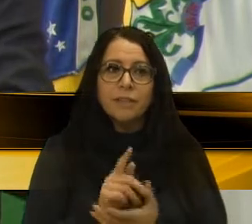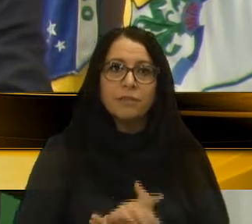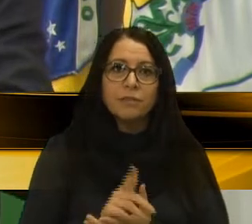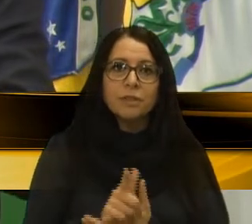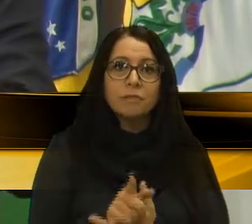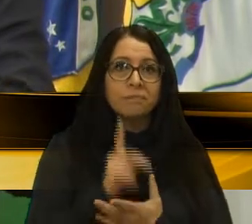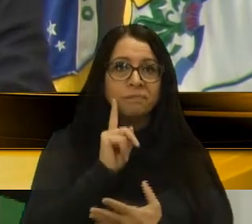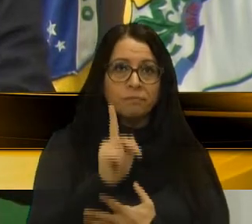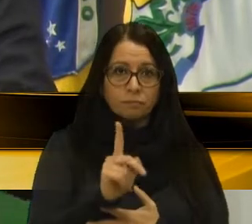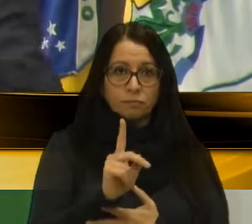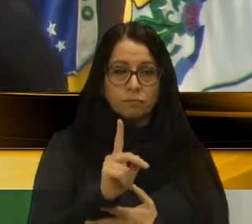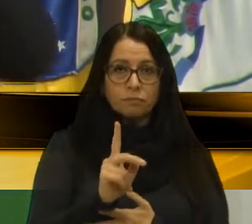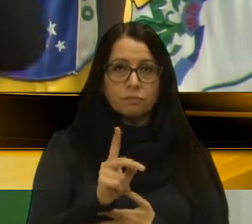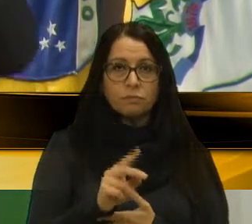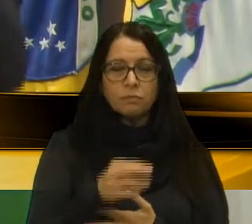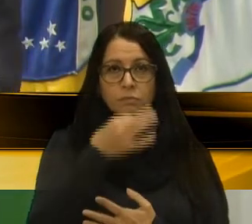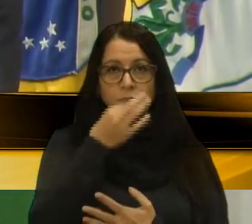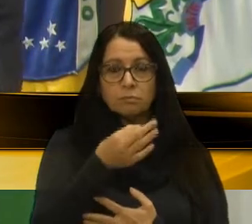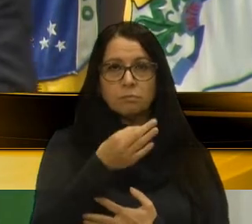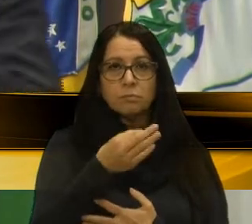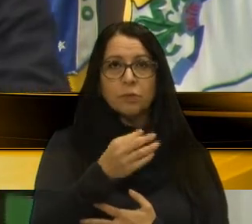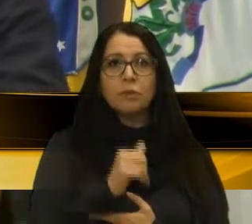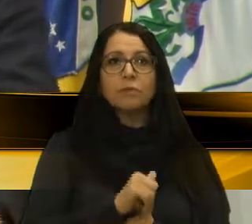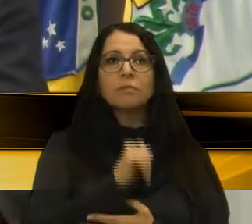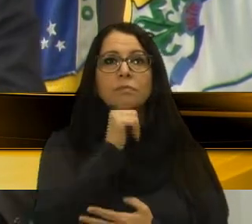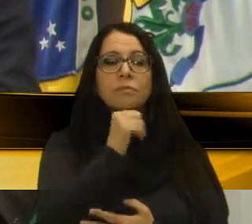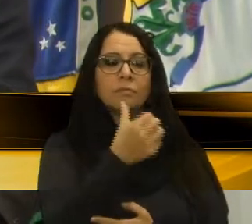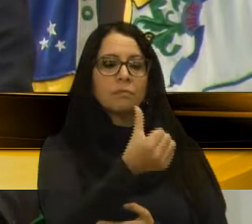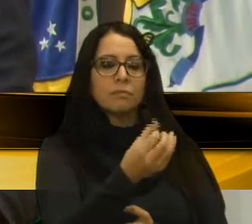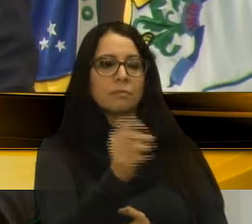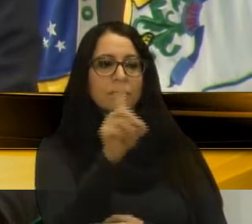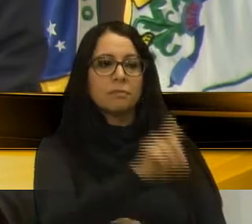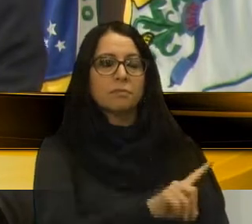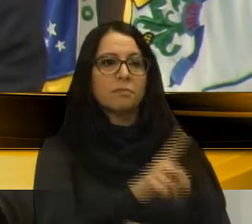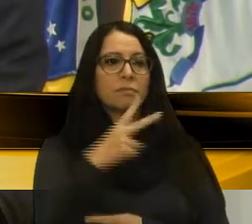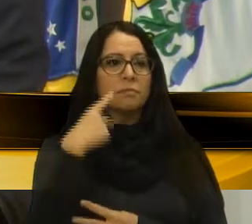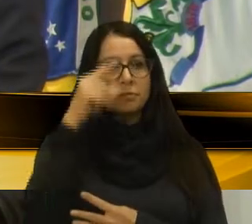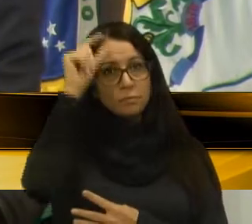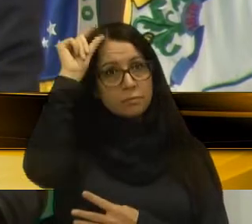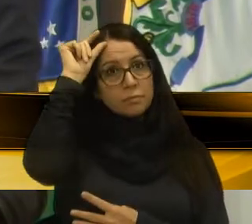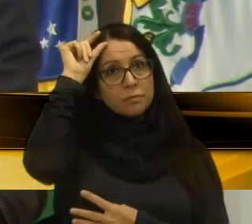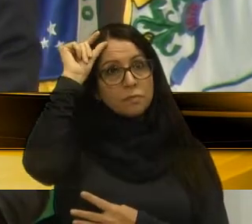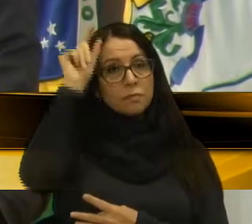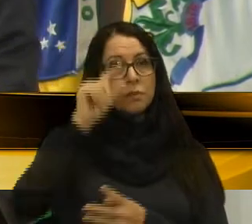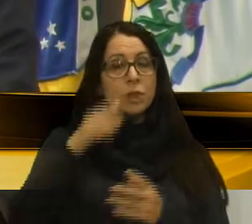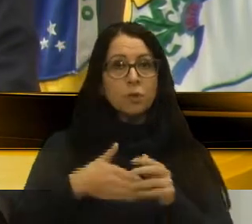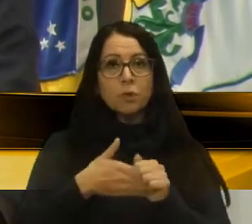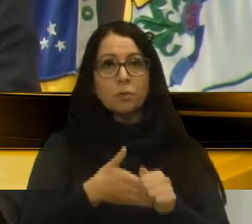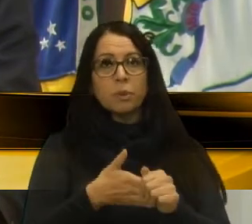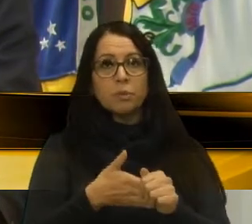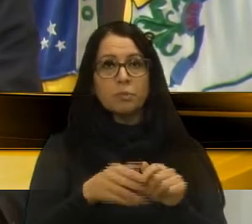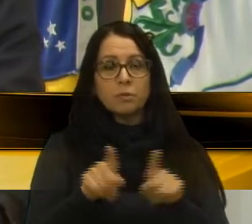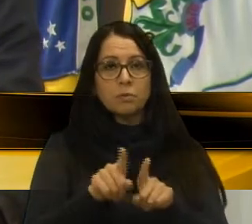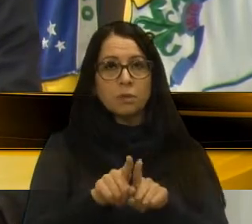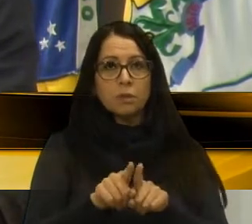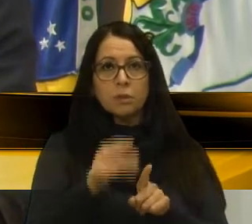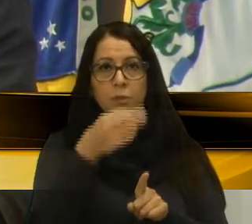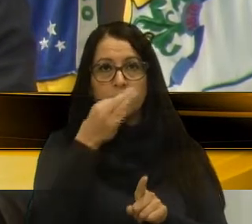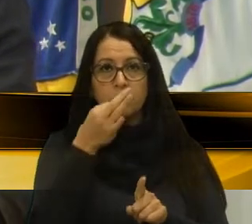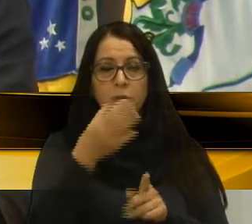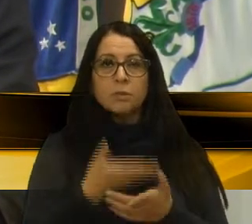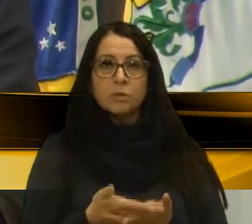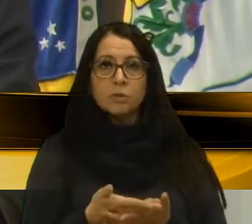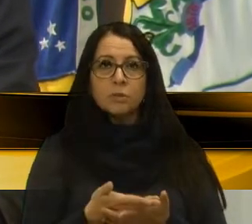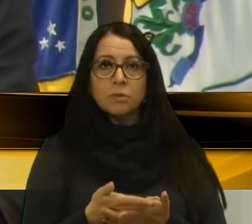posição desse vereador vai ser pela suspensão de 60 dias do vereador Chico Guerra, acompanhando o parecer do